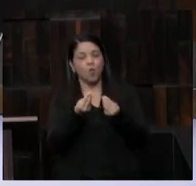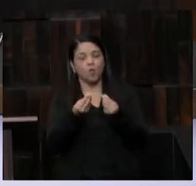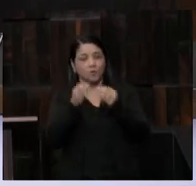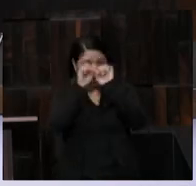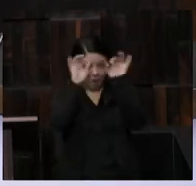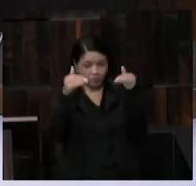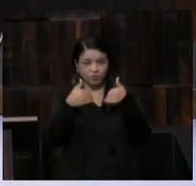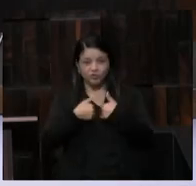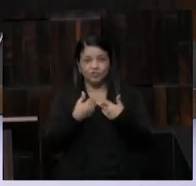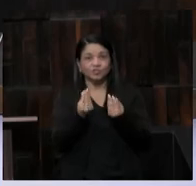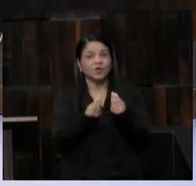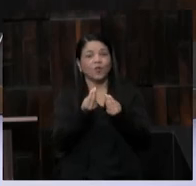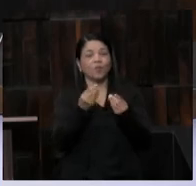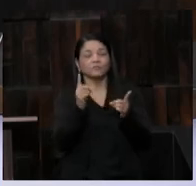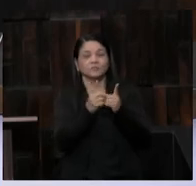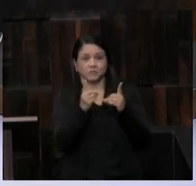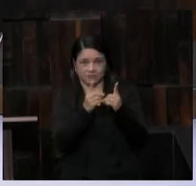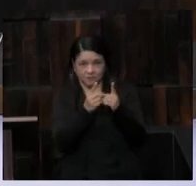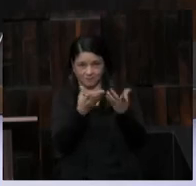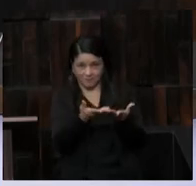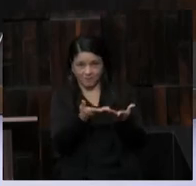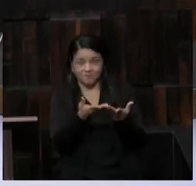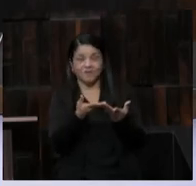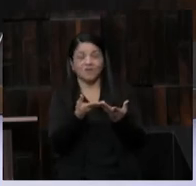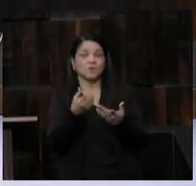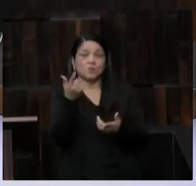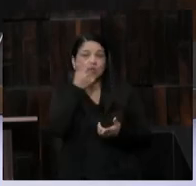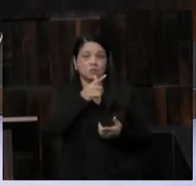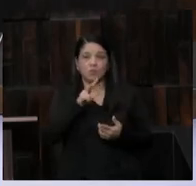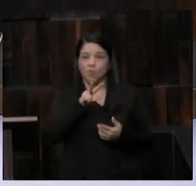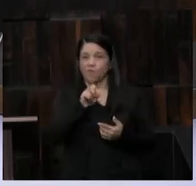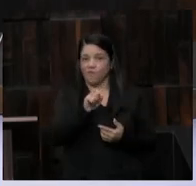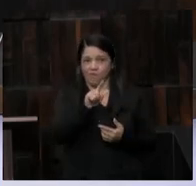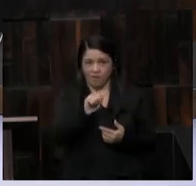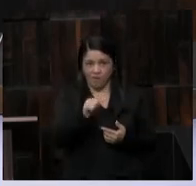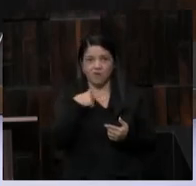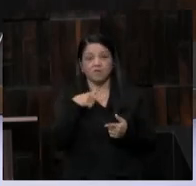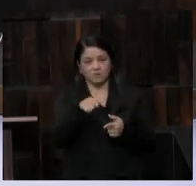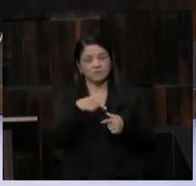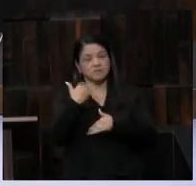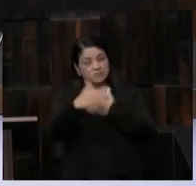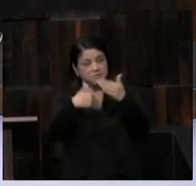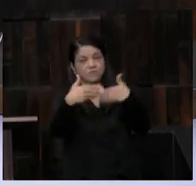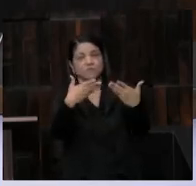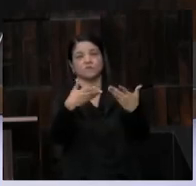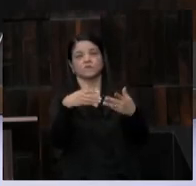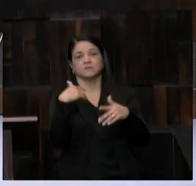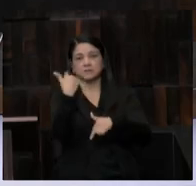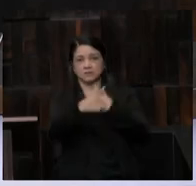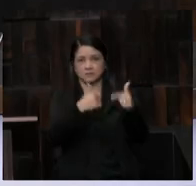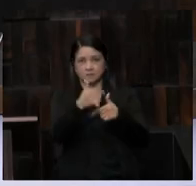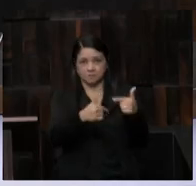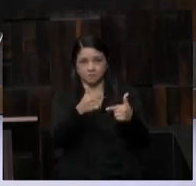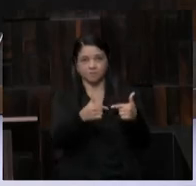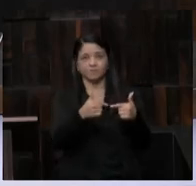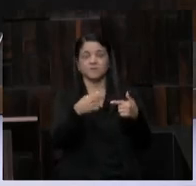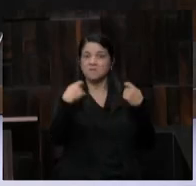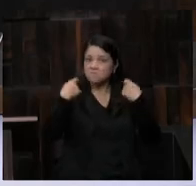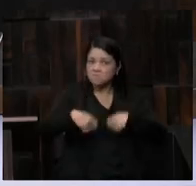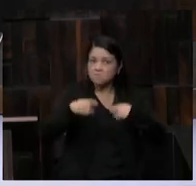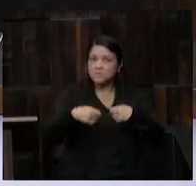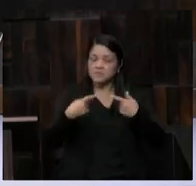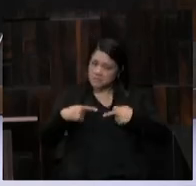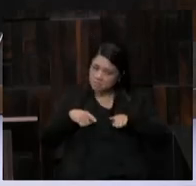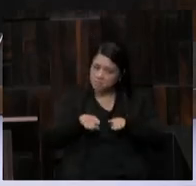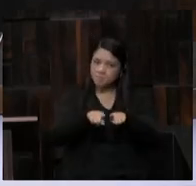a vaga lá com vocês. E vocês têm desenvolvido esse trabalho, e nós vamos precisar muito dessa parceria